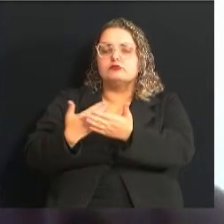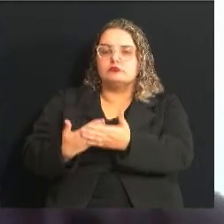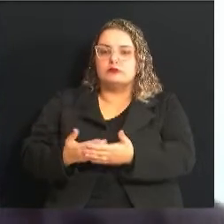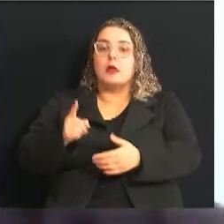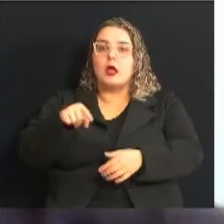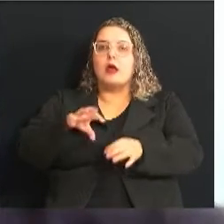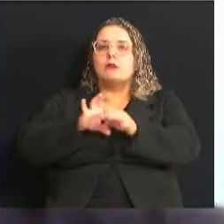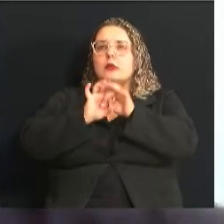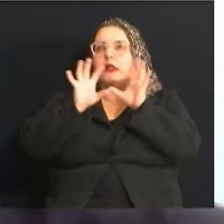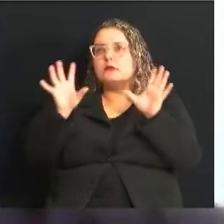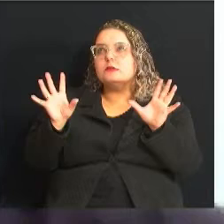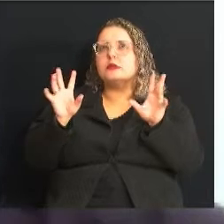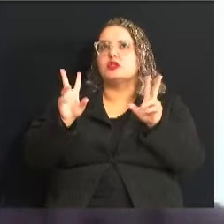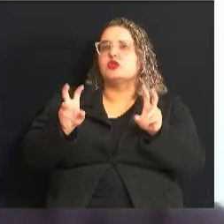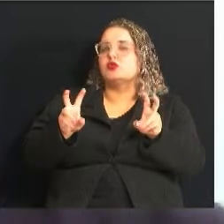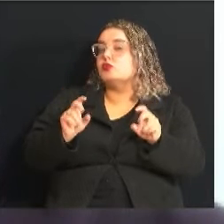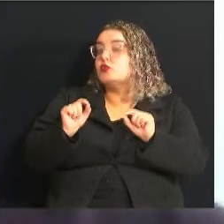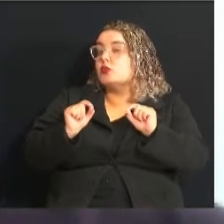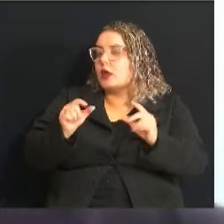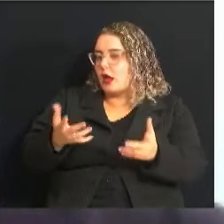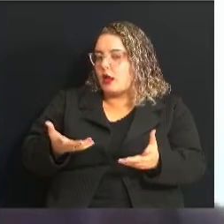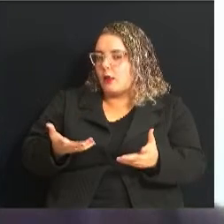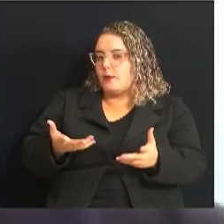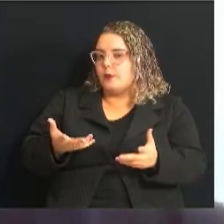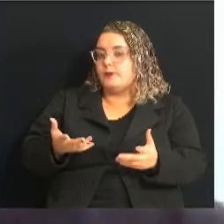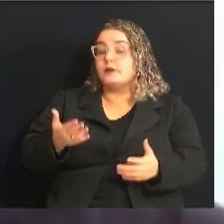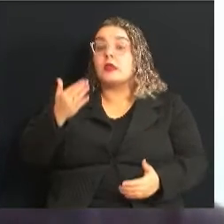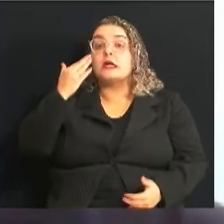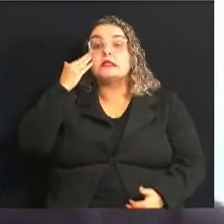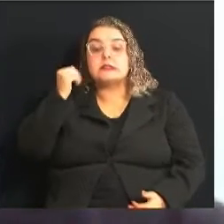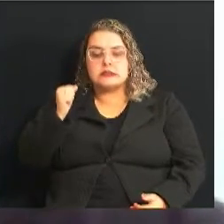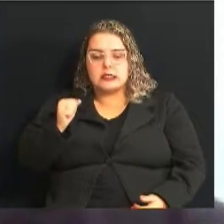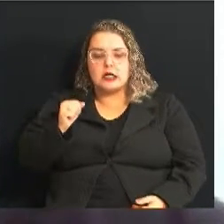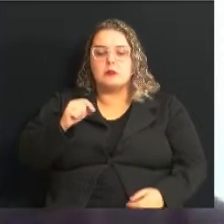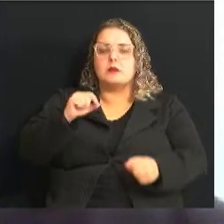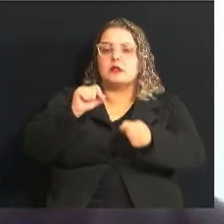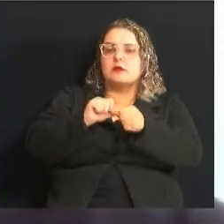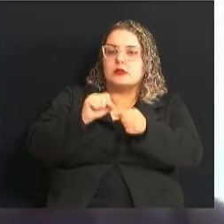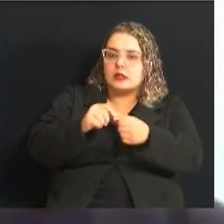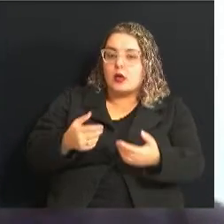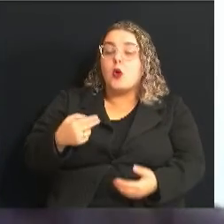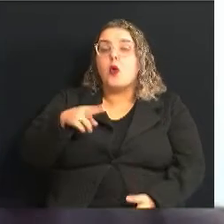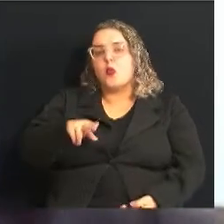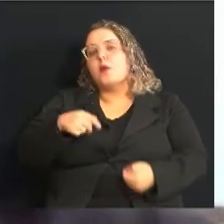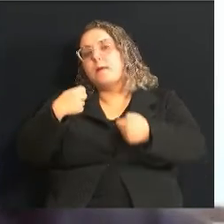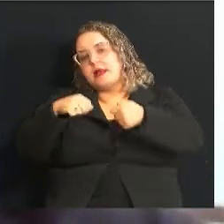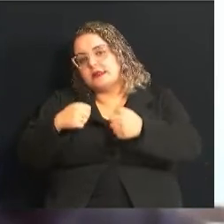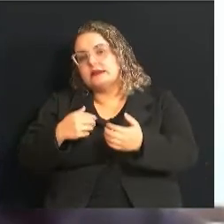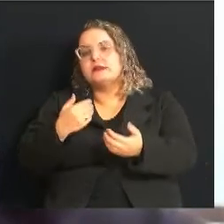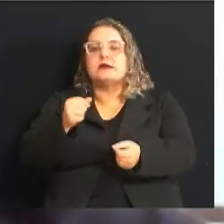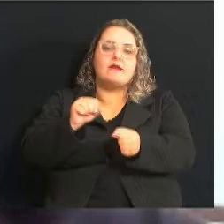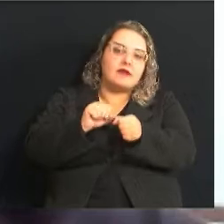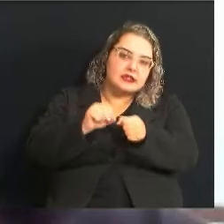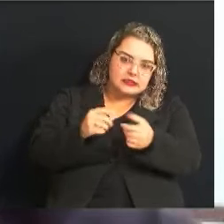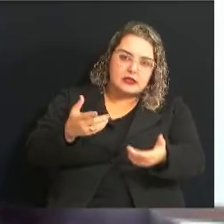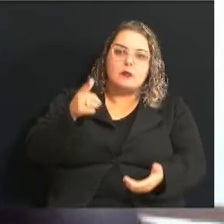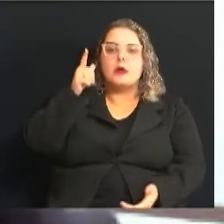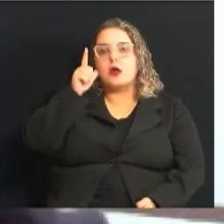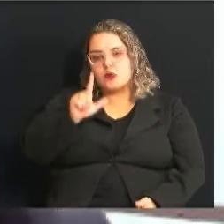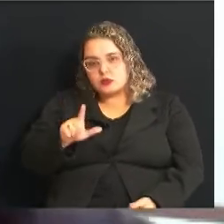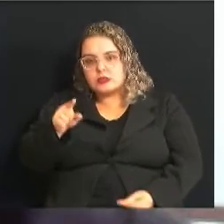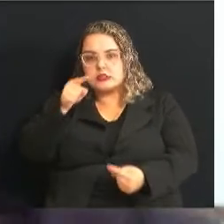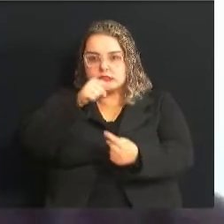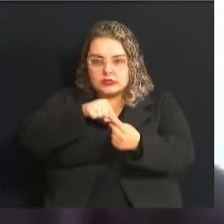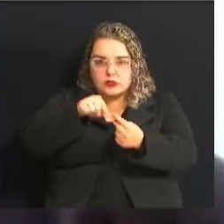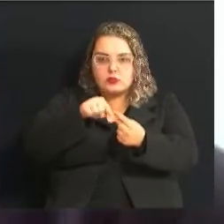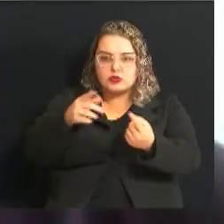liberdade no sentido de que você sabe o que você está fazendo, o que você precisa fazer para alcançar esse objetivo.